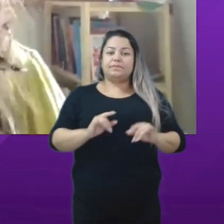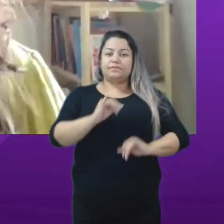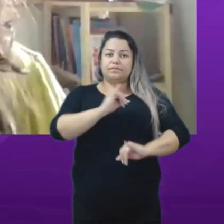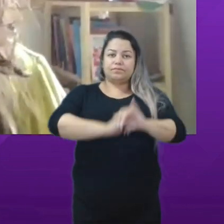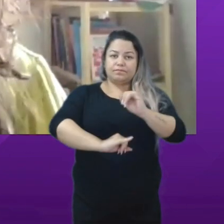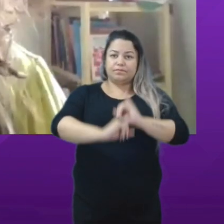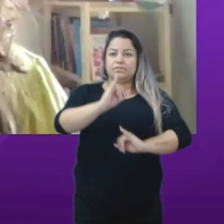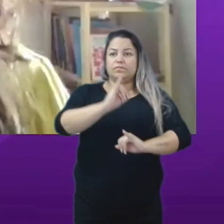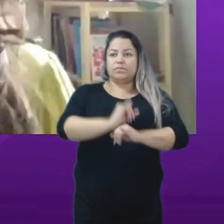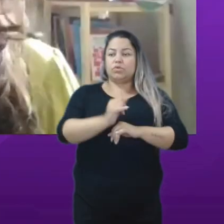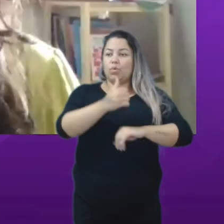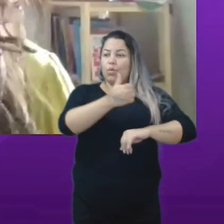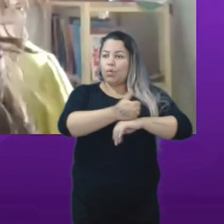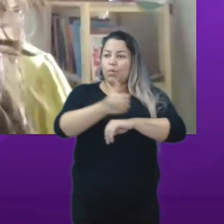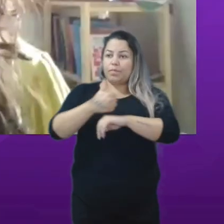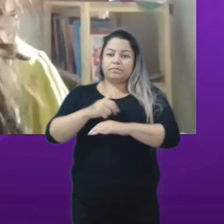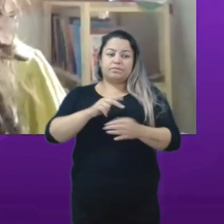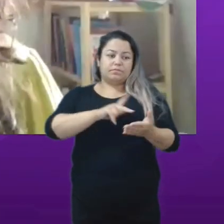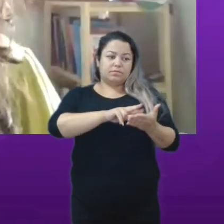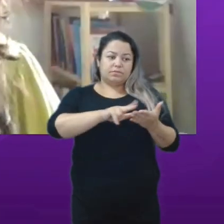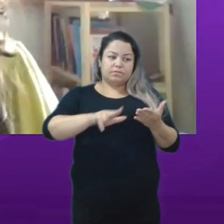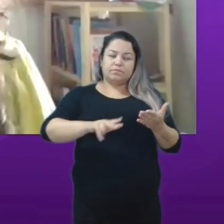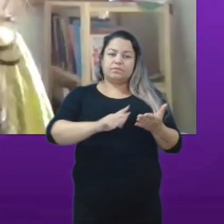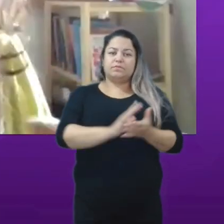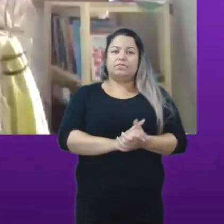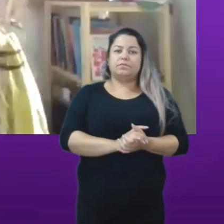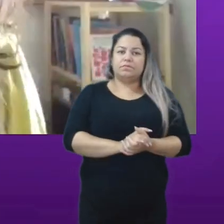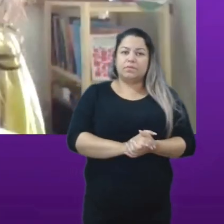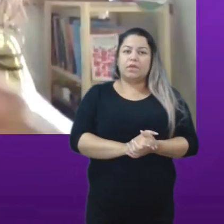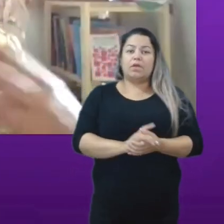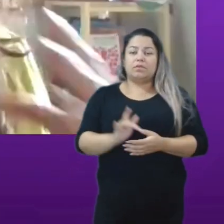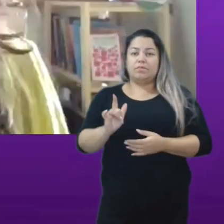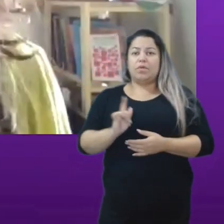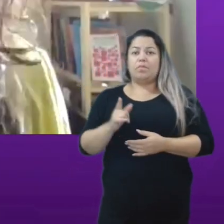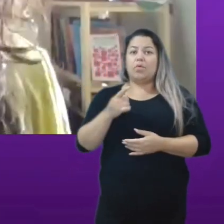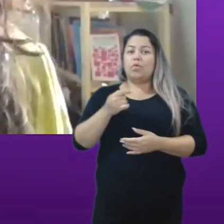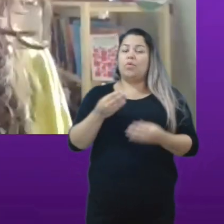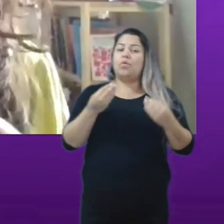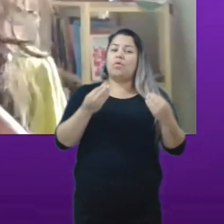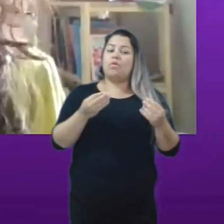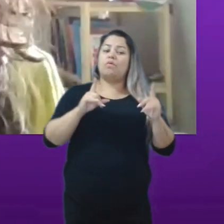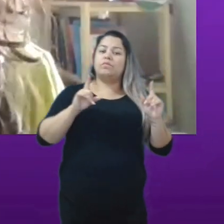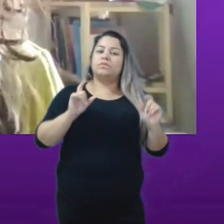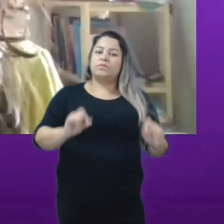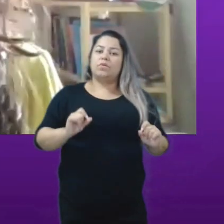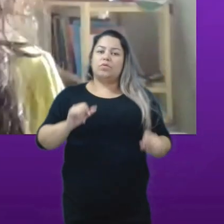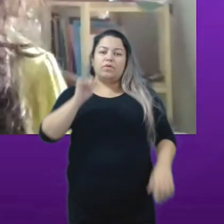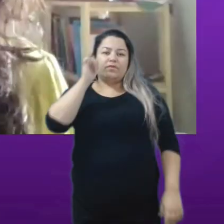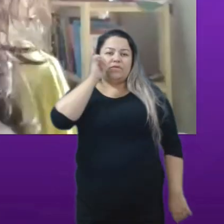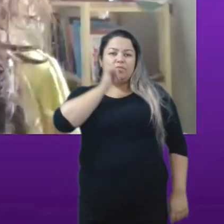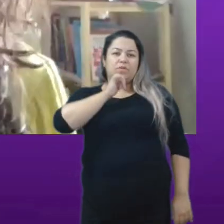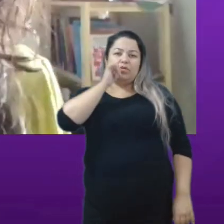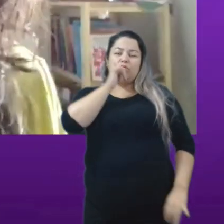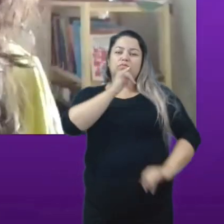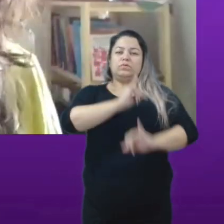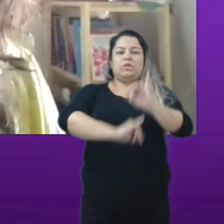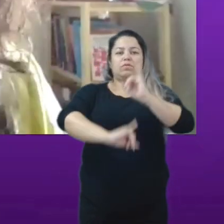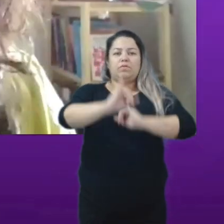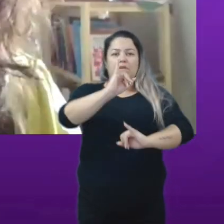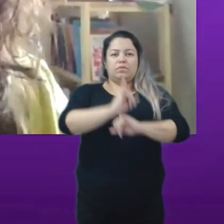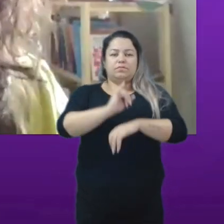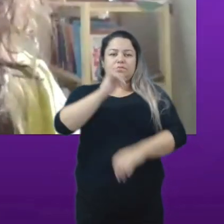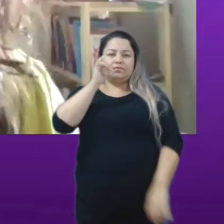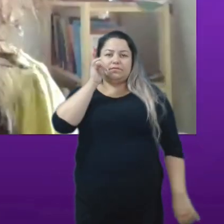e ocupando diversos espaços. E a gente vai conversar um pouquinho sobre isso, sobre como esse encontro do feminismo com o mundo digital e como as mulheres podem se